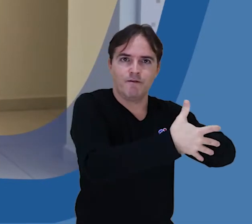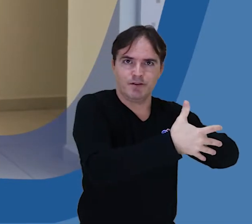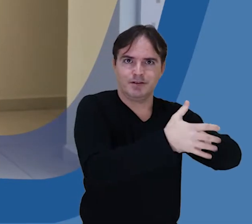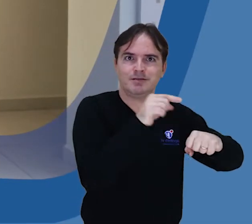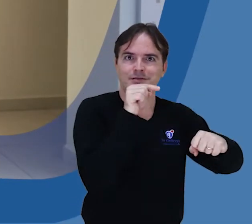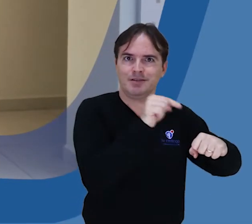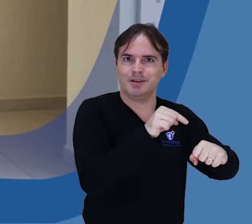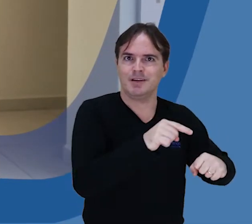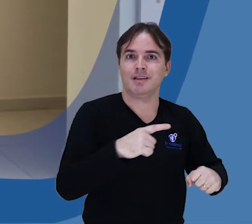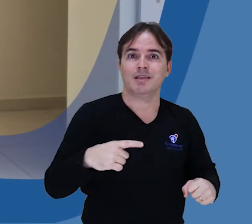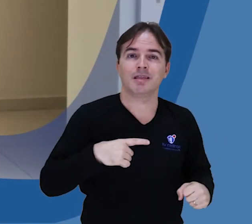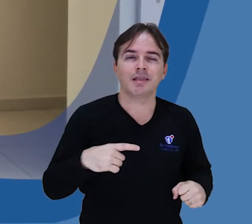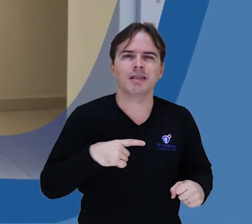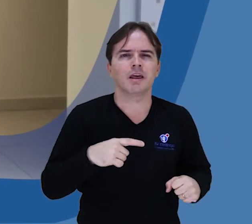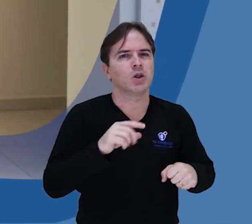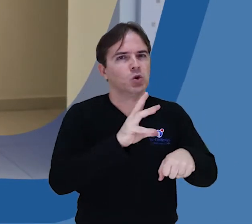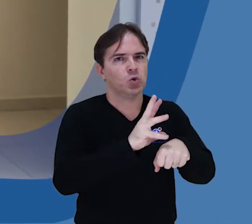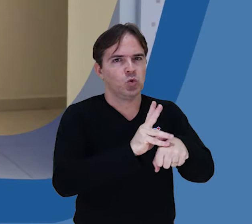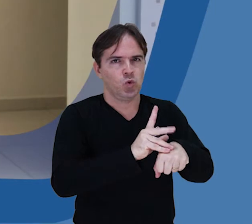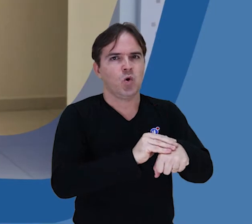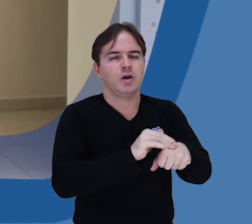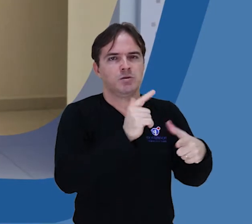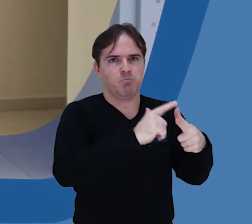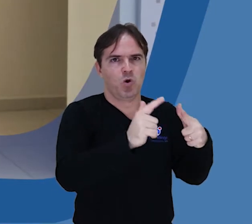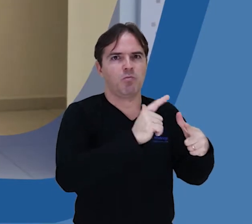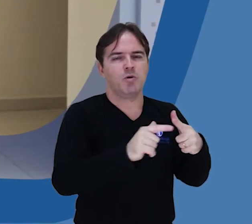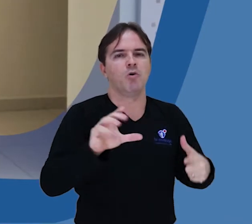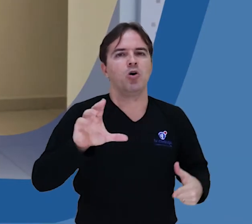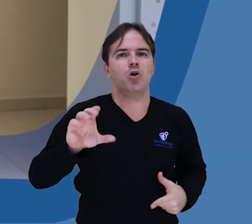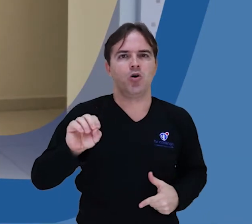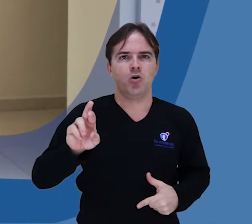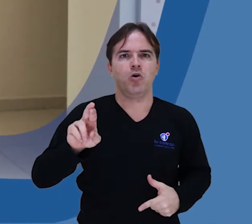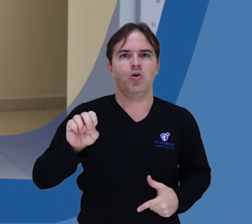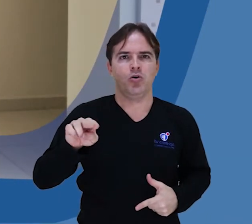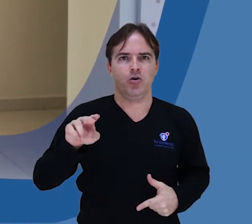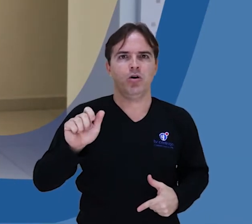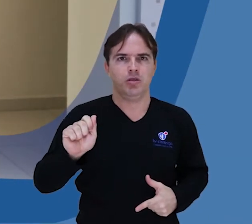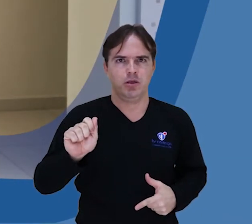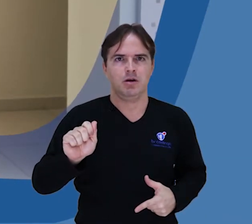COVID-19, que é uma doença provocada pelo novo coronavírus, o